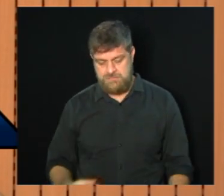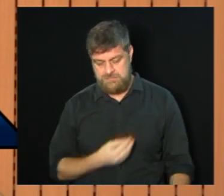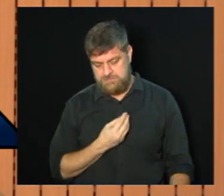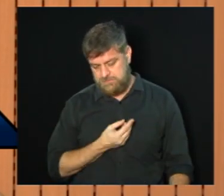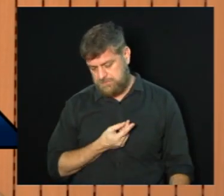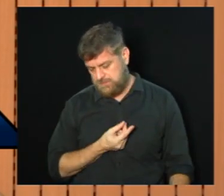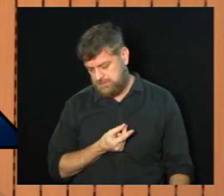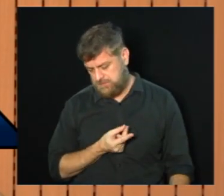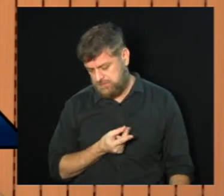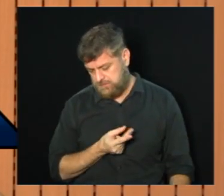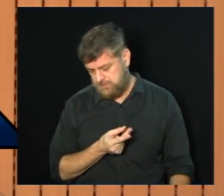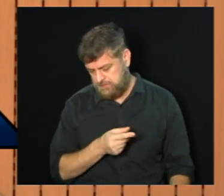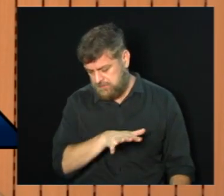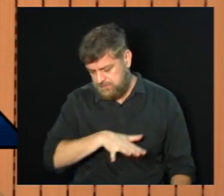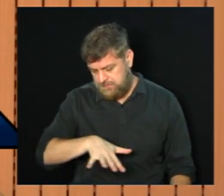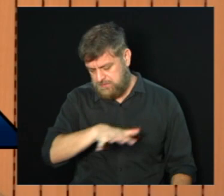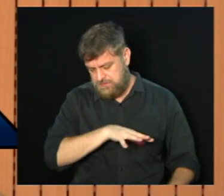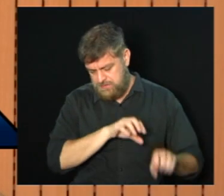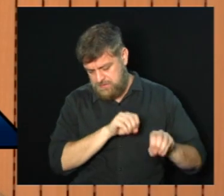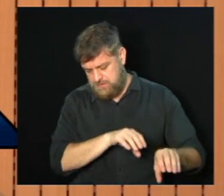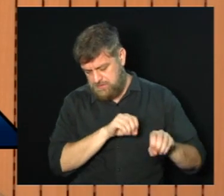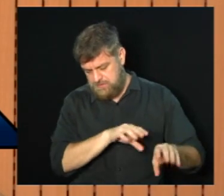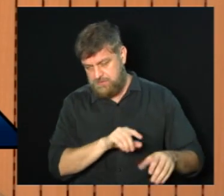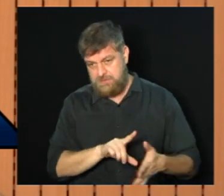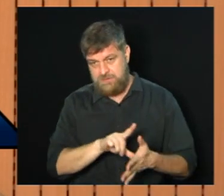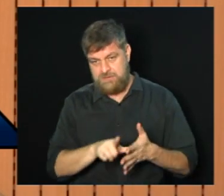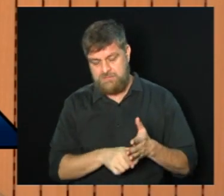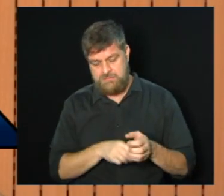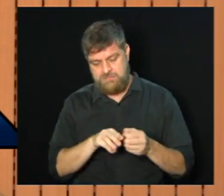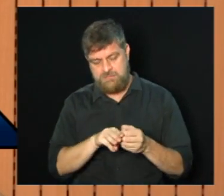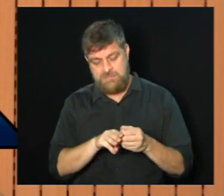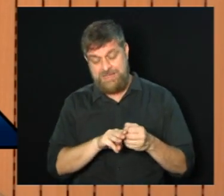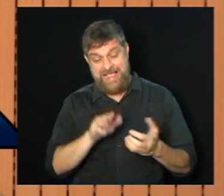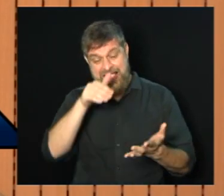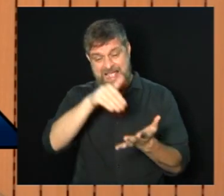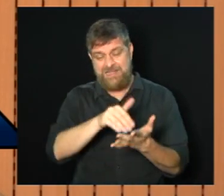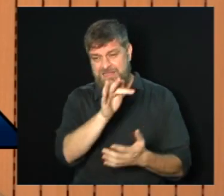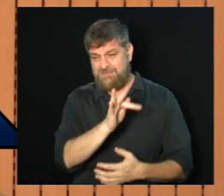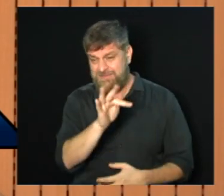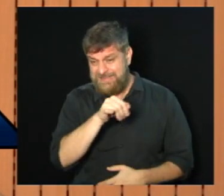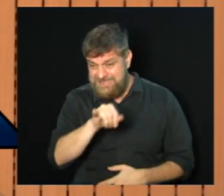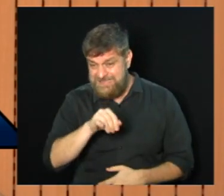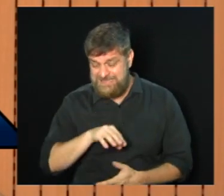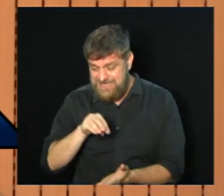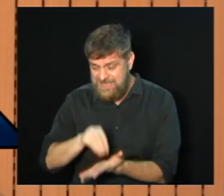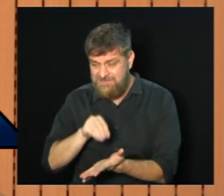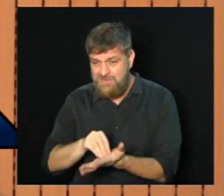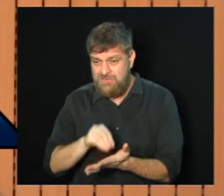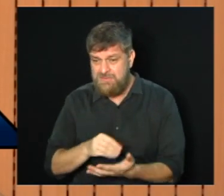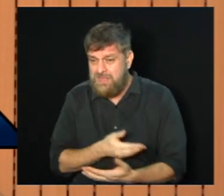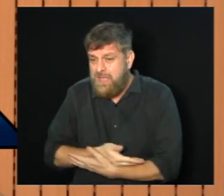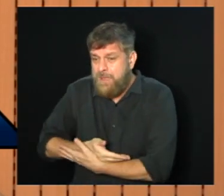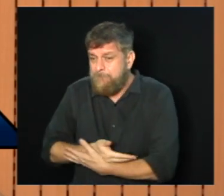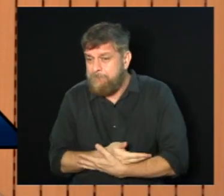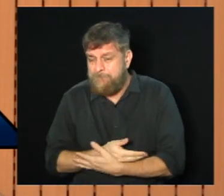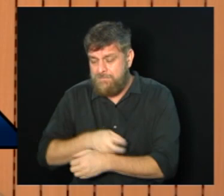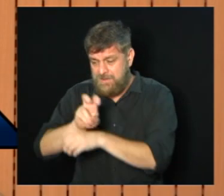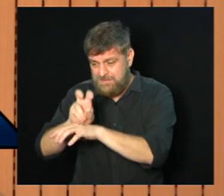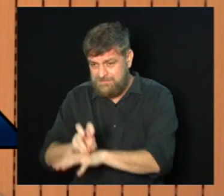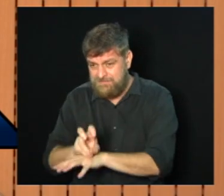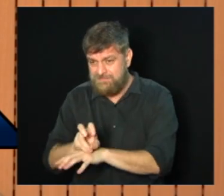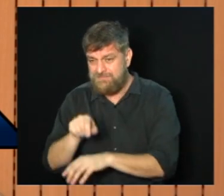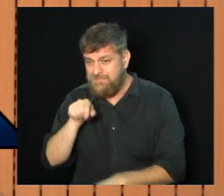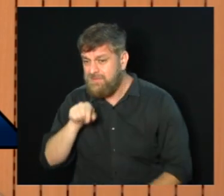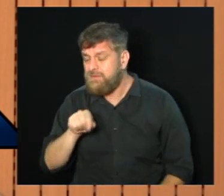a continuidade da sua vida no ensino fundamental, no ensino médio, na sua universidade. Se ela não tem esse alicerce, né, muito provavelmente